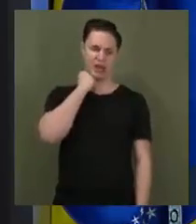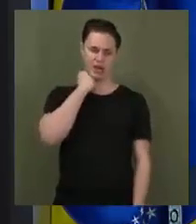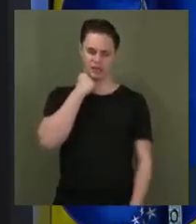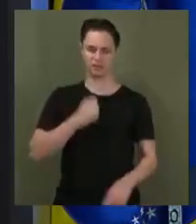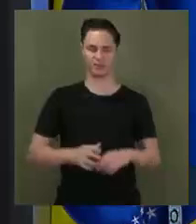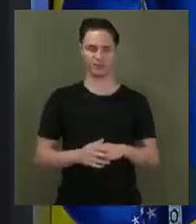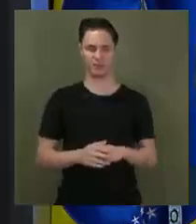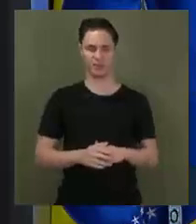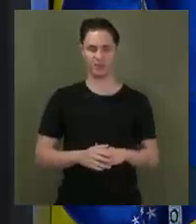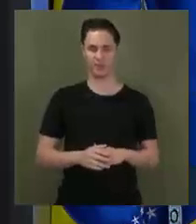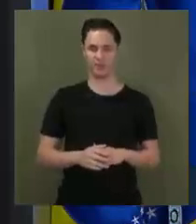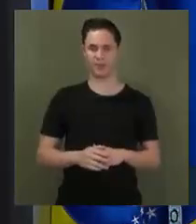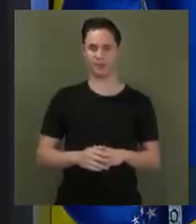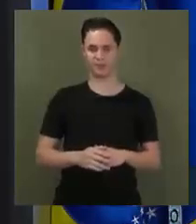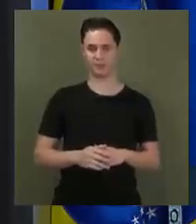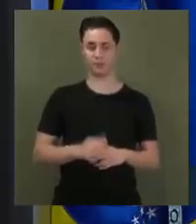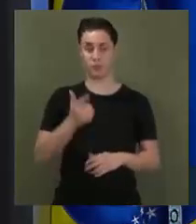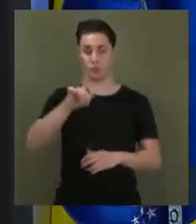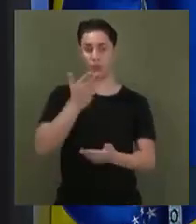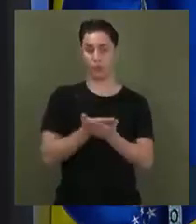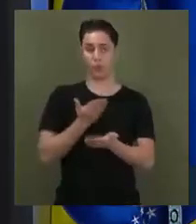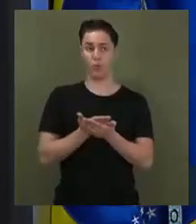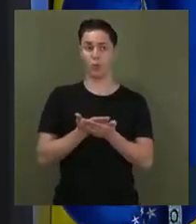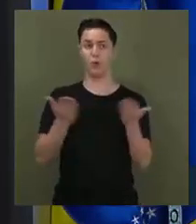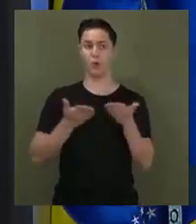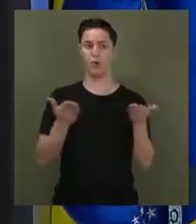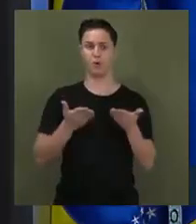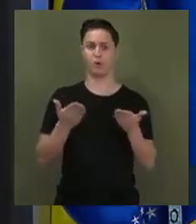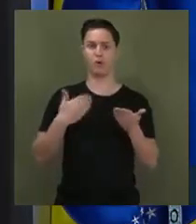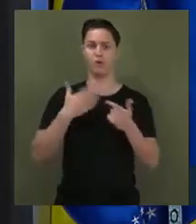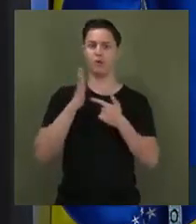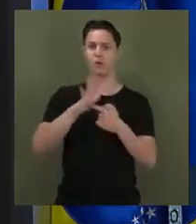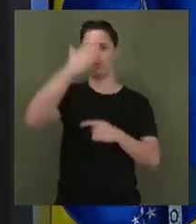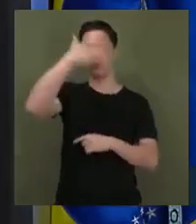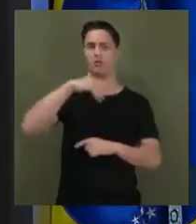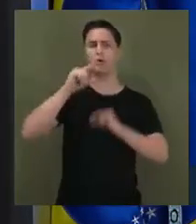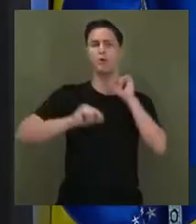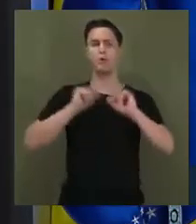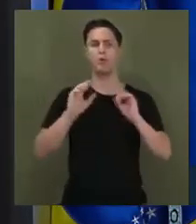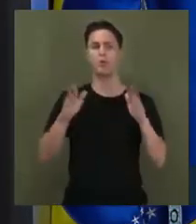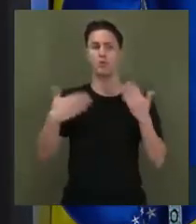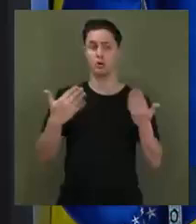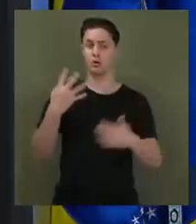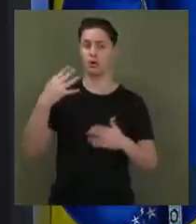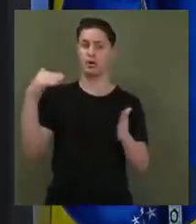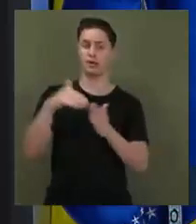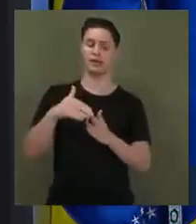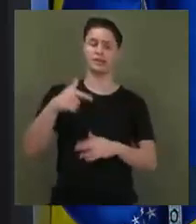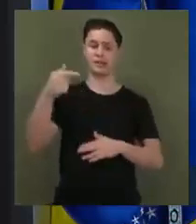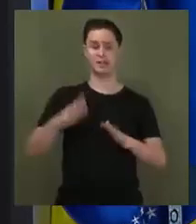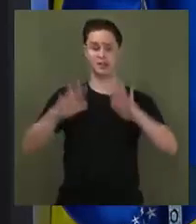catecolaminas. Outro estudo, evidenciando também de 4 a 7 eventos por 100